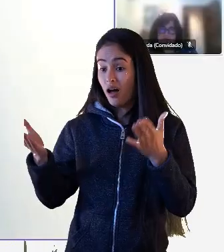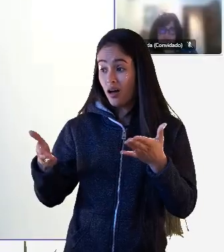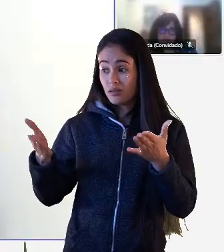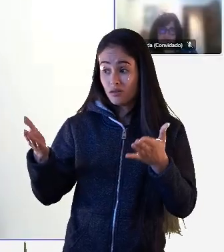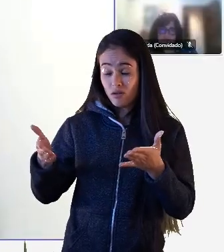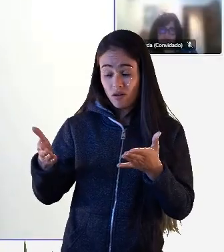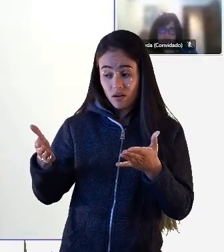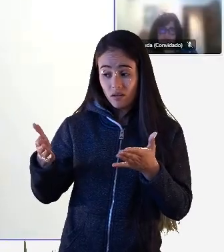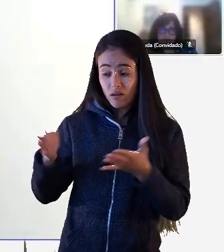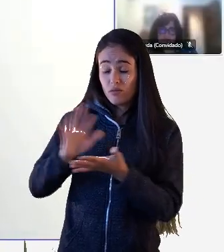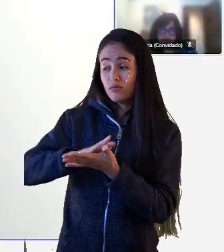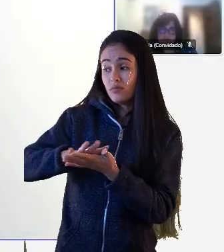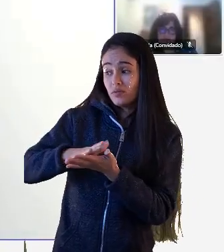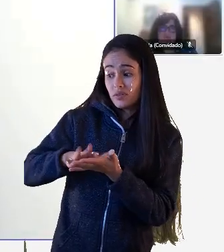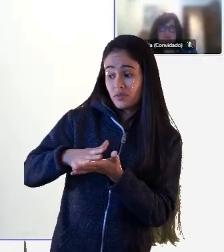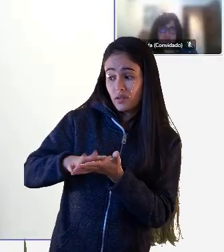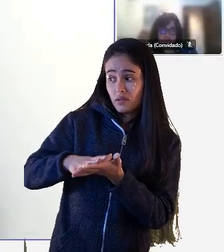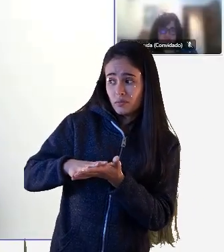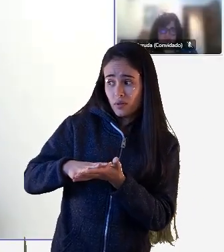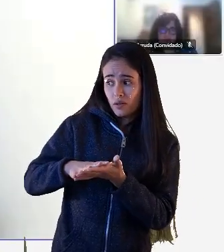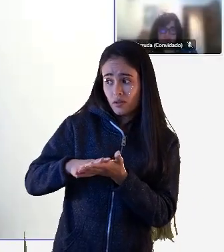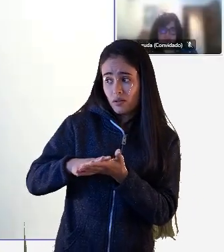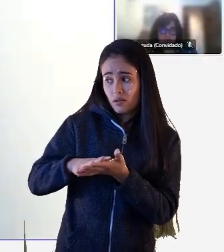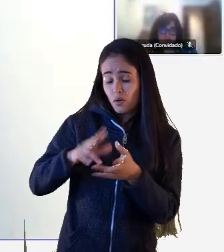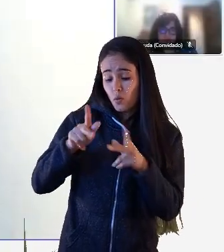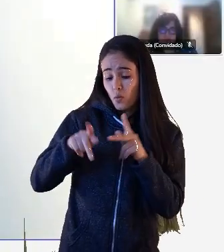gerando oportunidades de trabalho e renda.